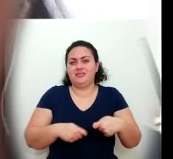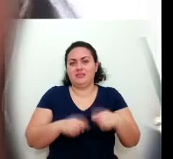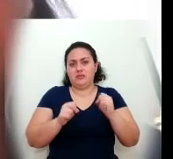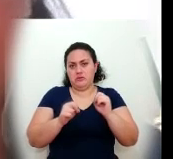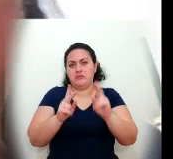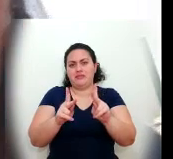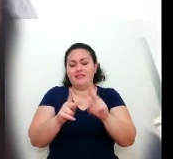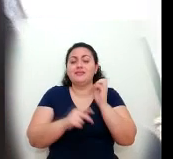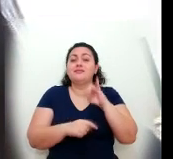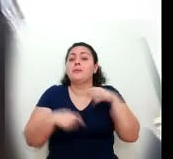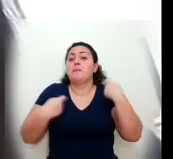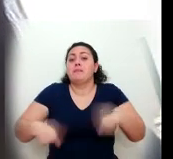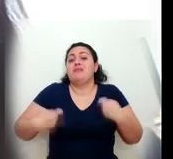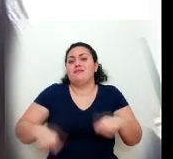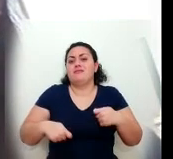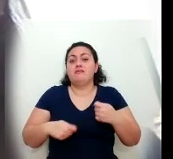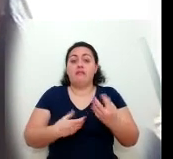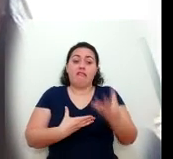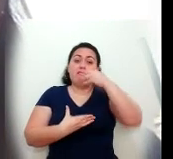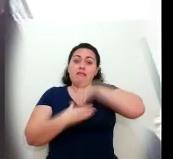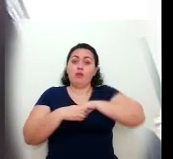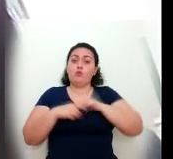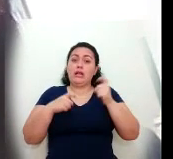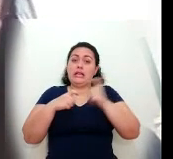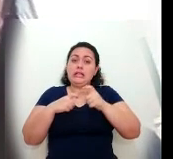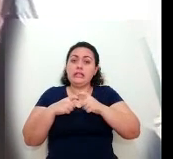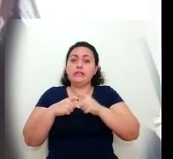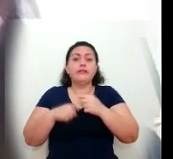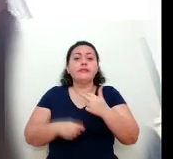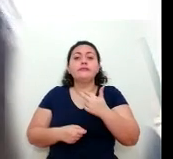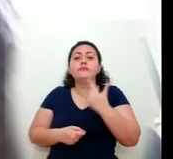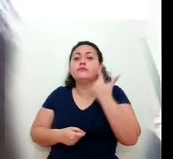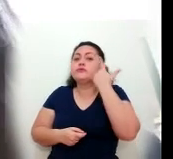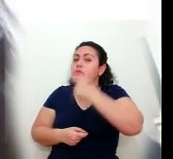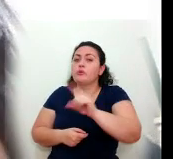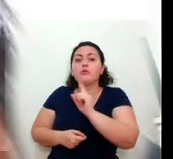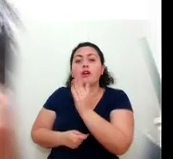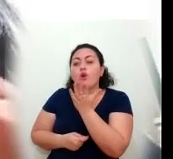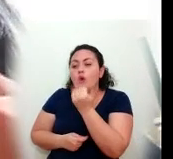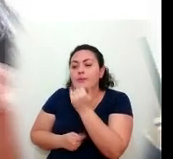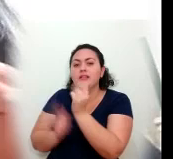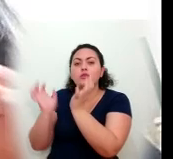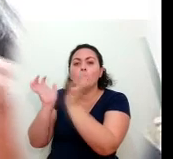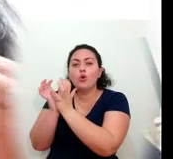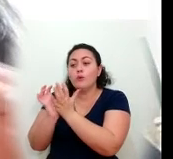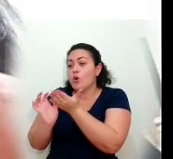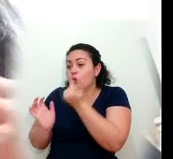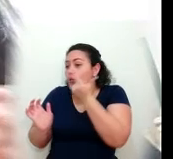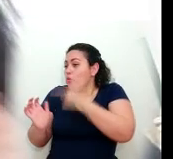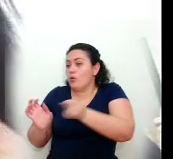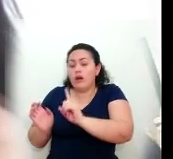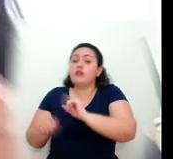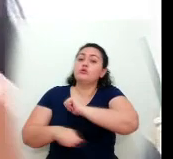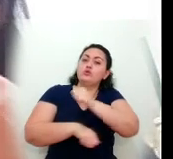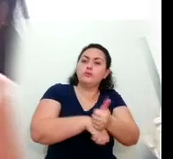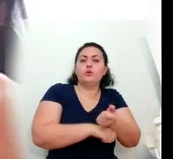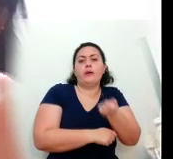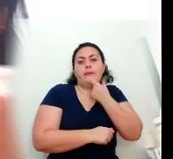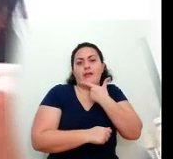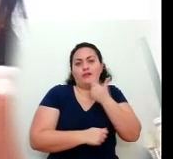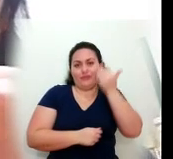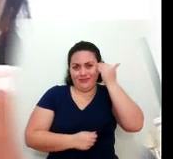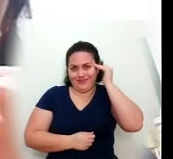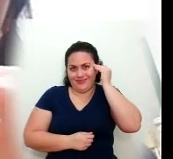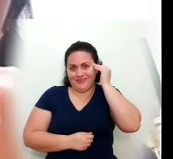muito específicos, né? Quando as pessoas, por razões clínicas, não podem fazer ingestão de determinados grupos de alimentos. Via de